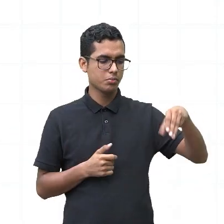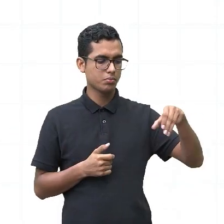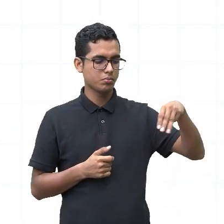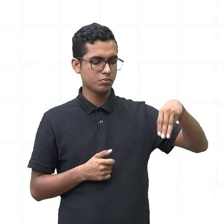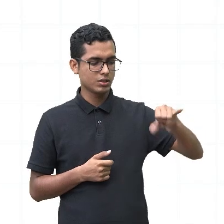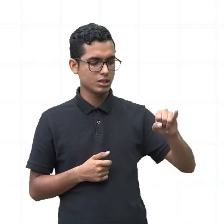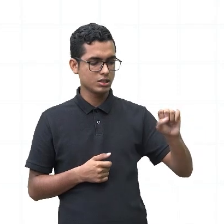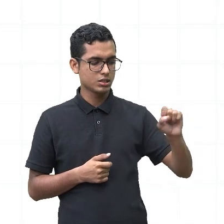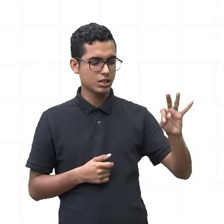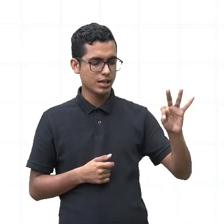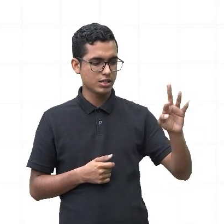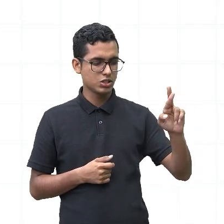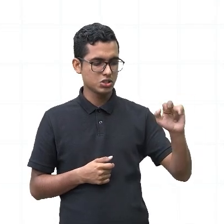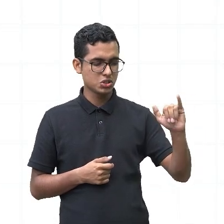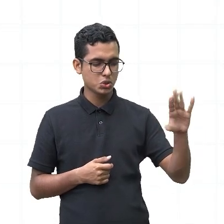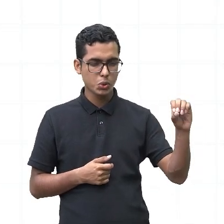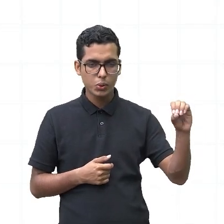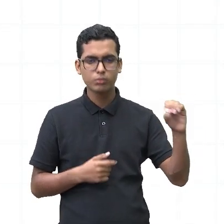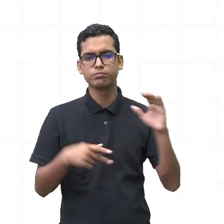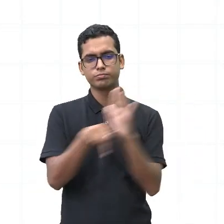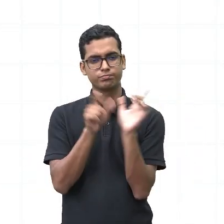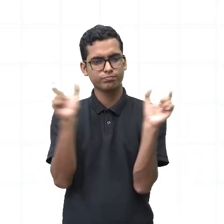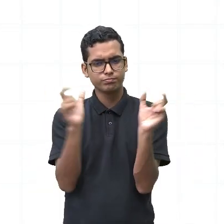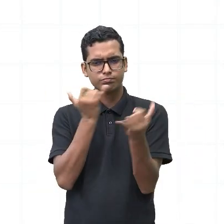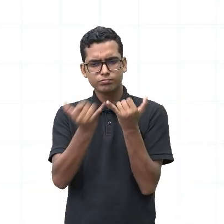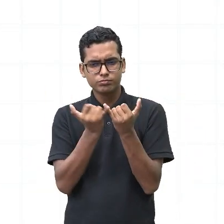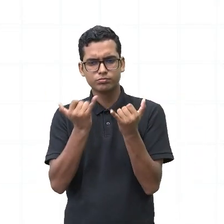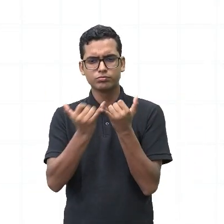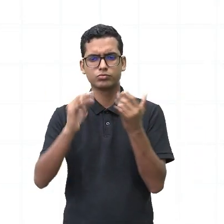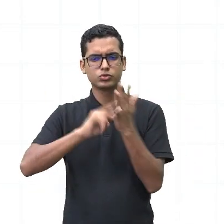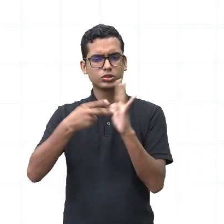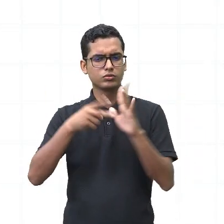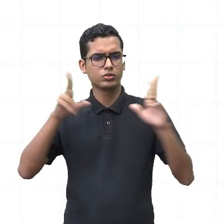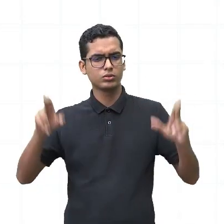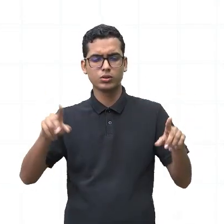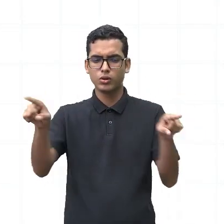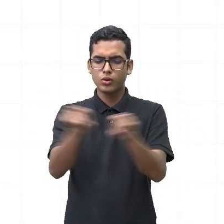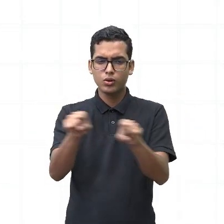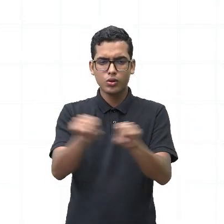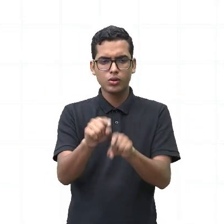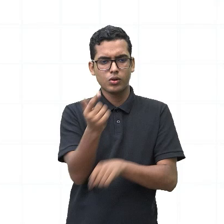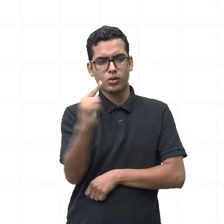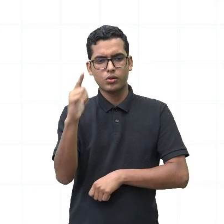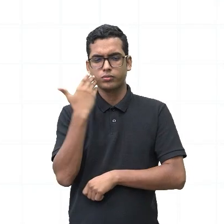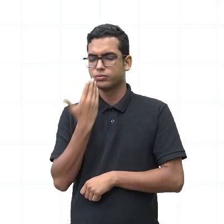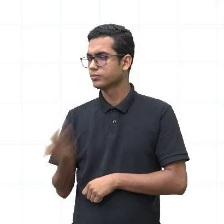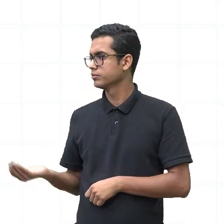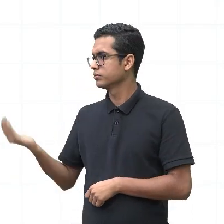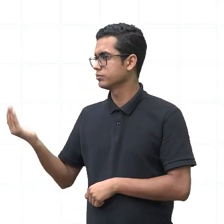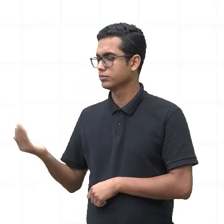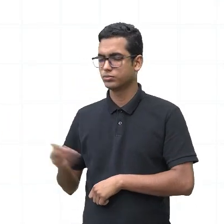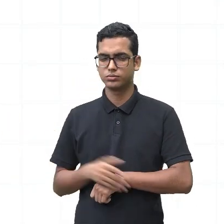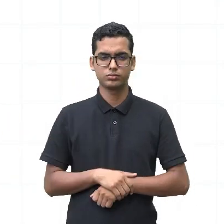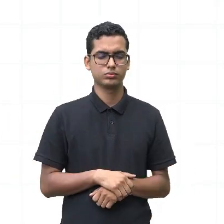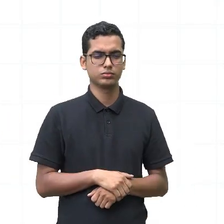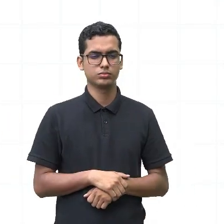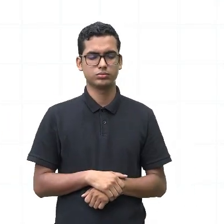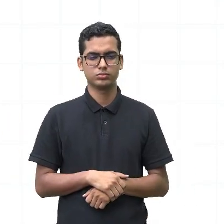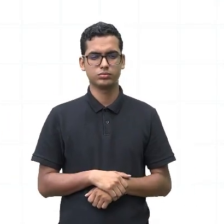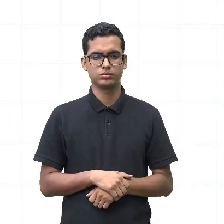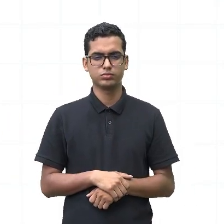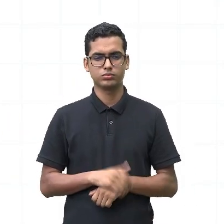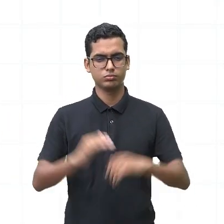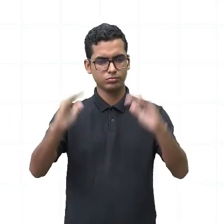nomes próprios. In Death Valley, California, large stones move across the desert floor,